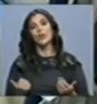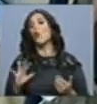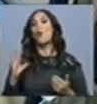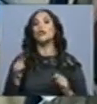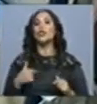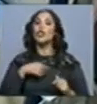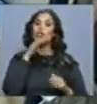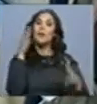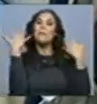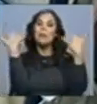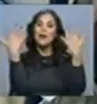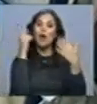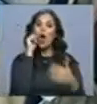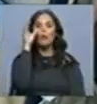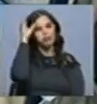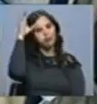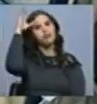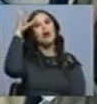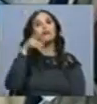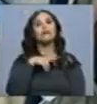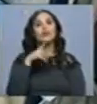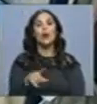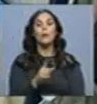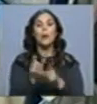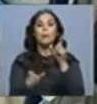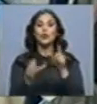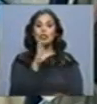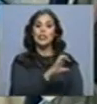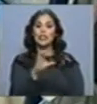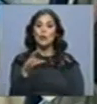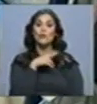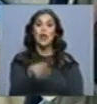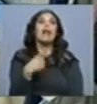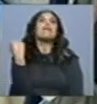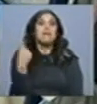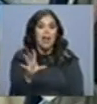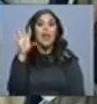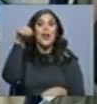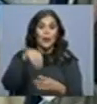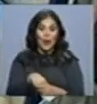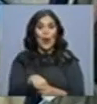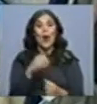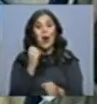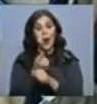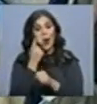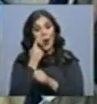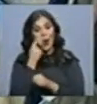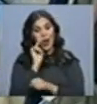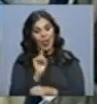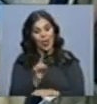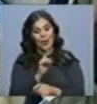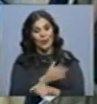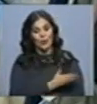os parabéns ao gênio português, porque há cientistas portugueses, engenheiros portugueses que estão envolvidos nesta experiência, nomeadamente